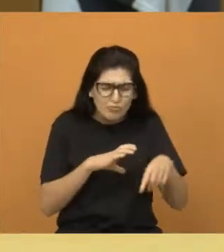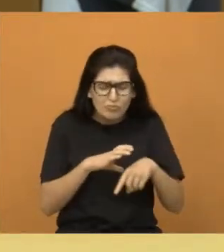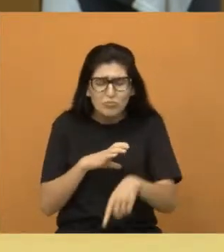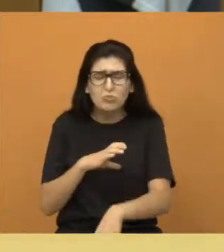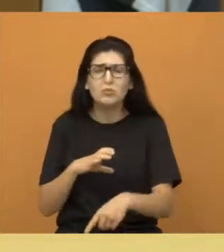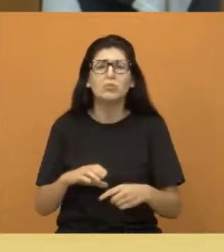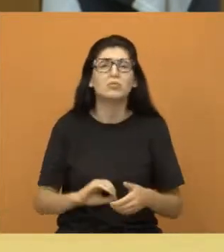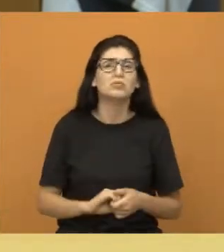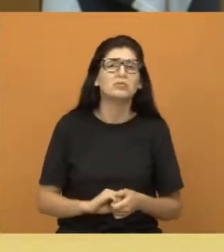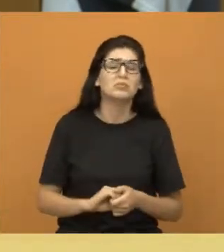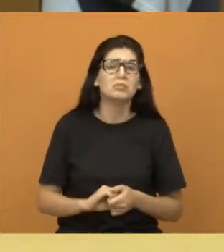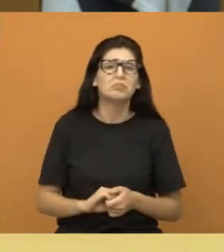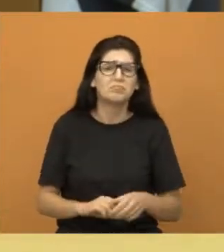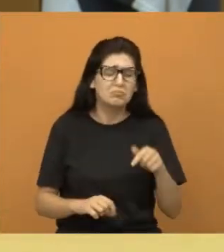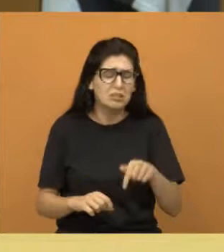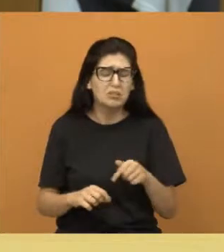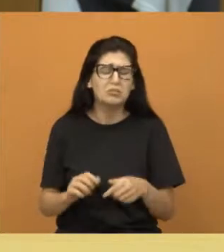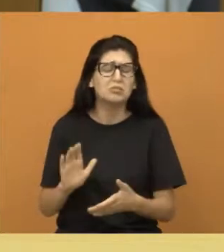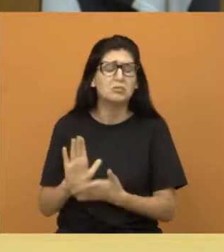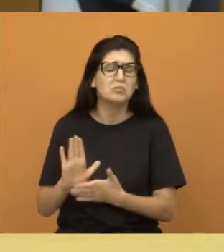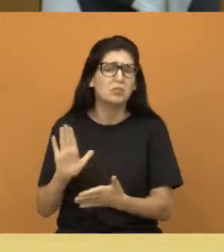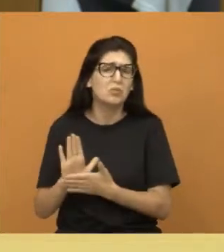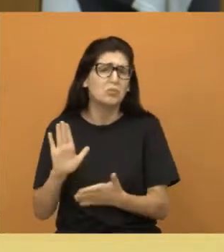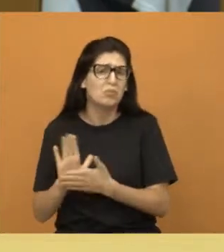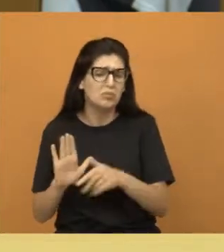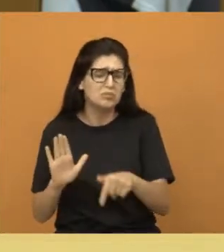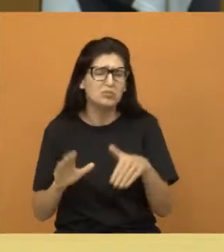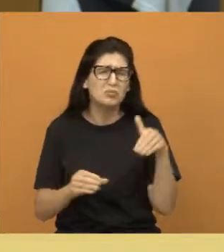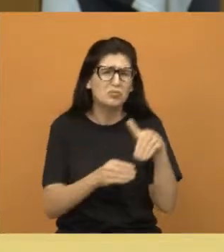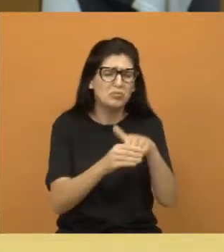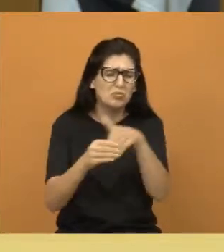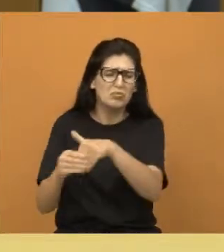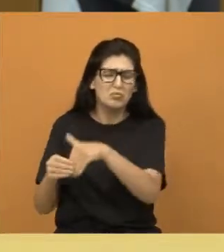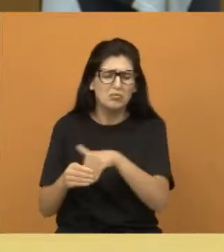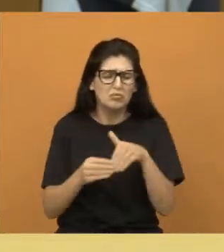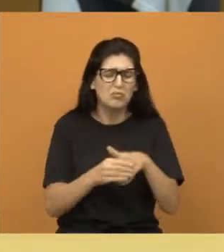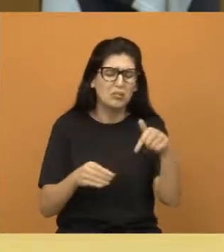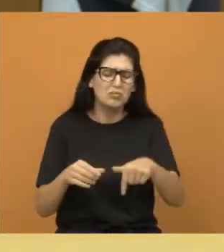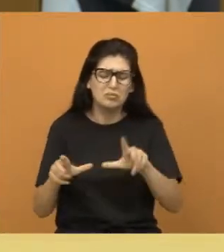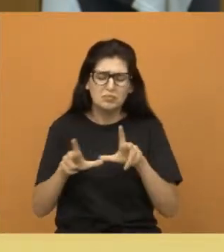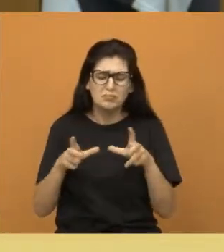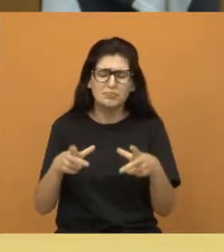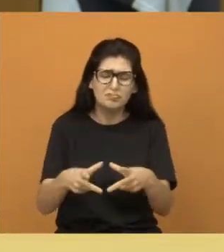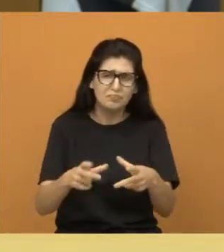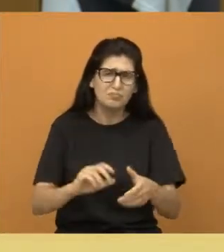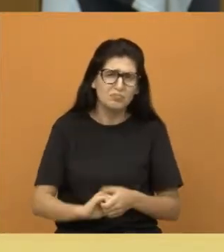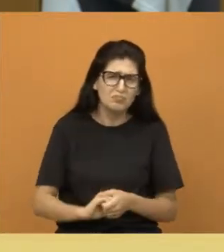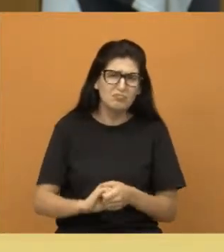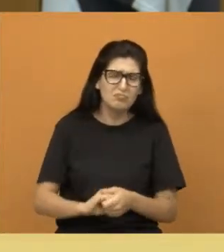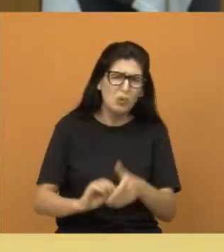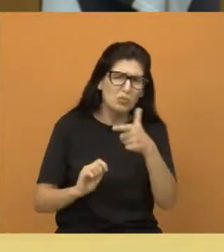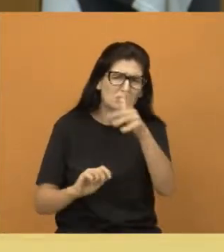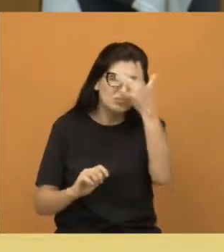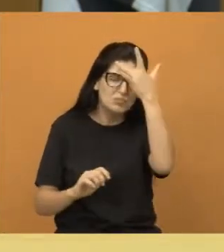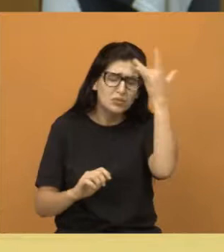dentro das proposituras que são colocadas aqui em votação nessa casa por parte